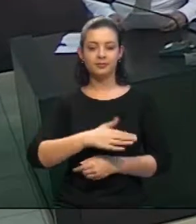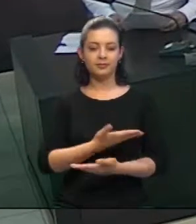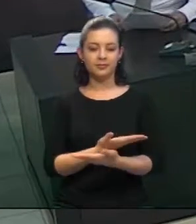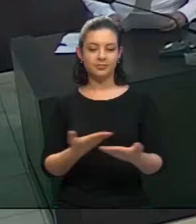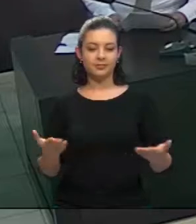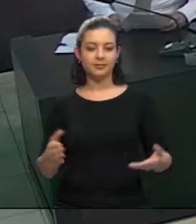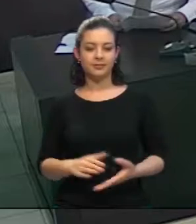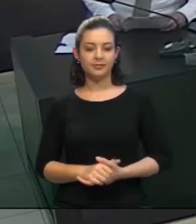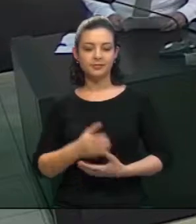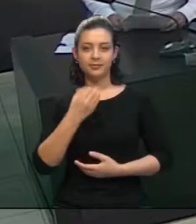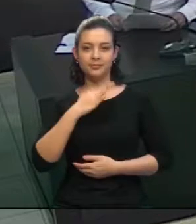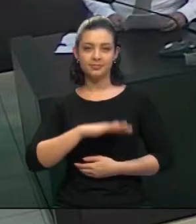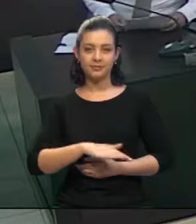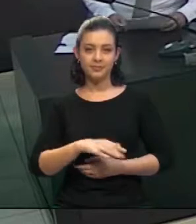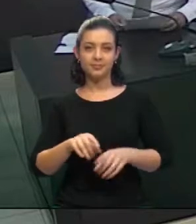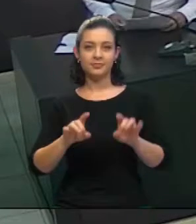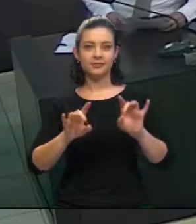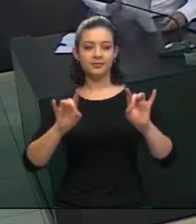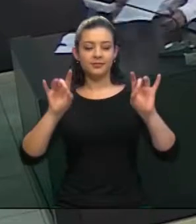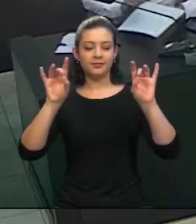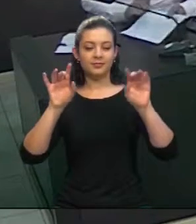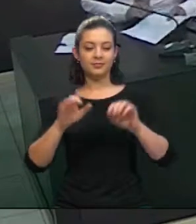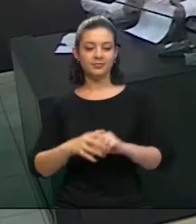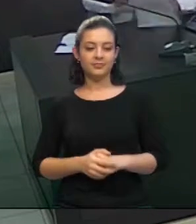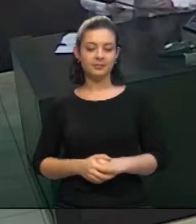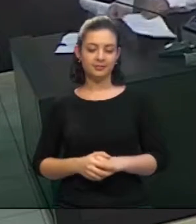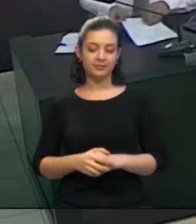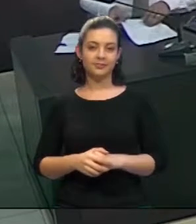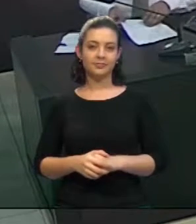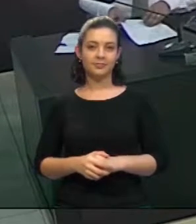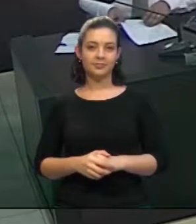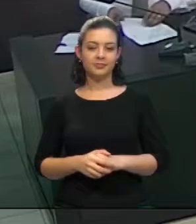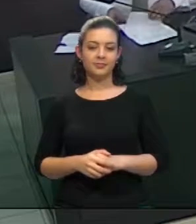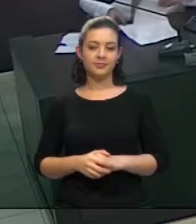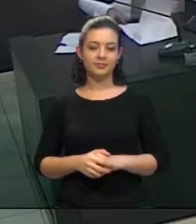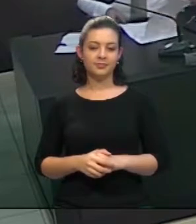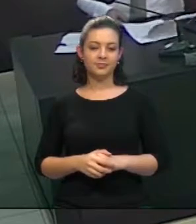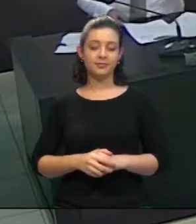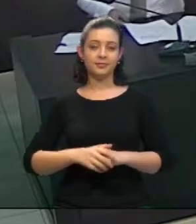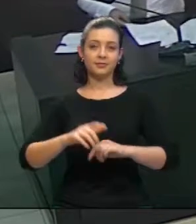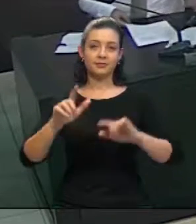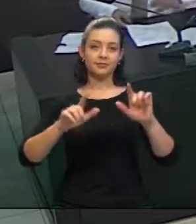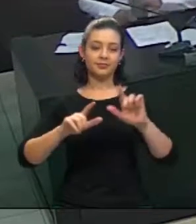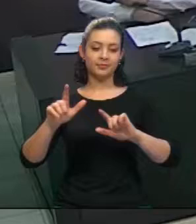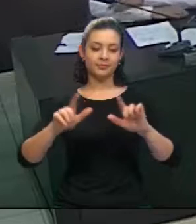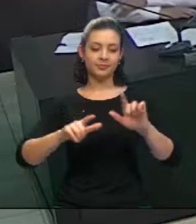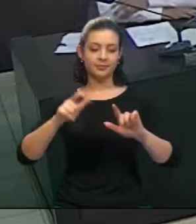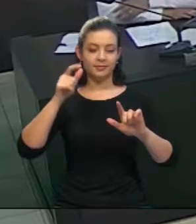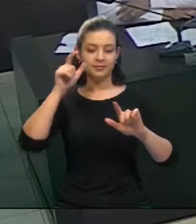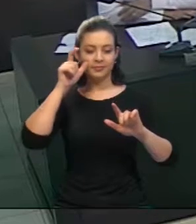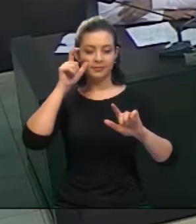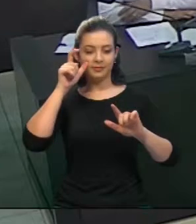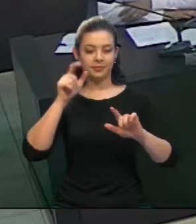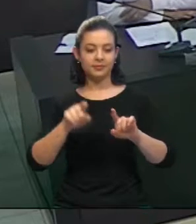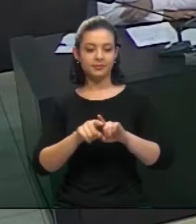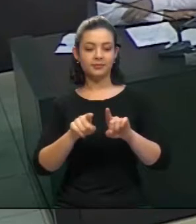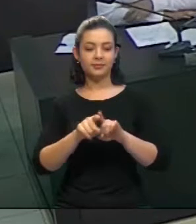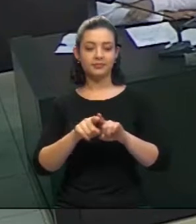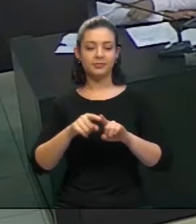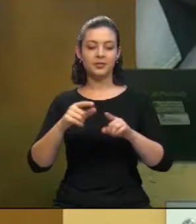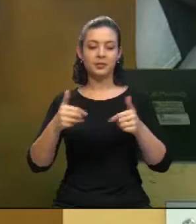todos em uma boa tarde especial aí por as pessoas que nos acompanham através da tv câmara tv câmara está com audiência